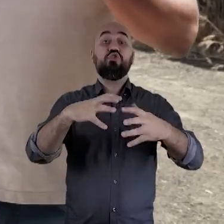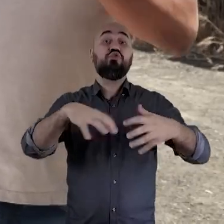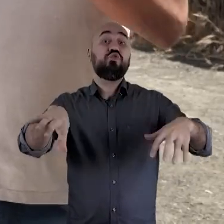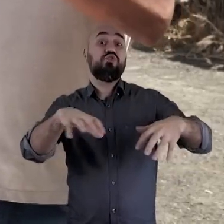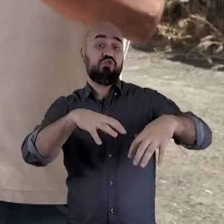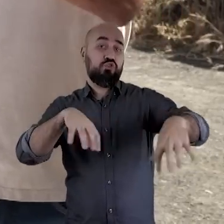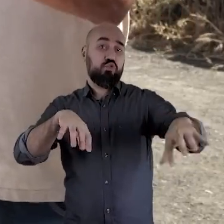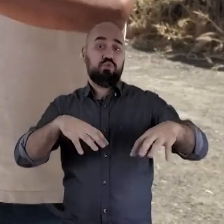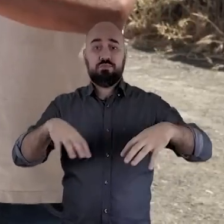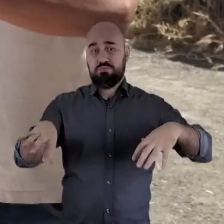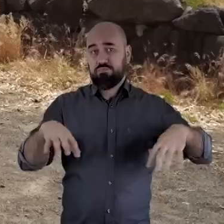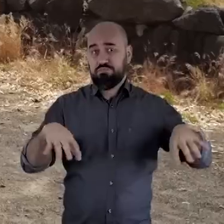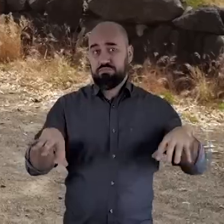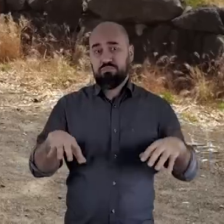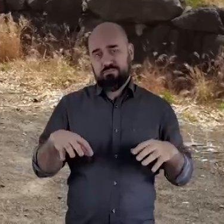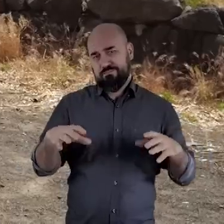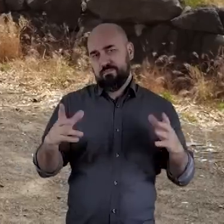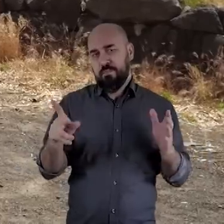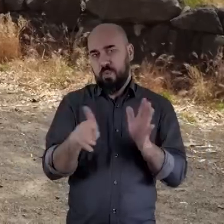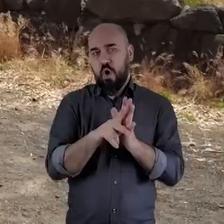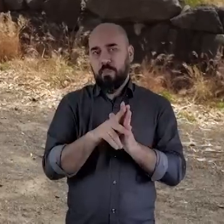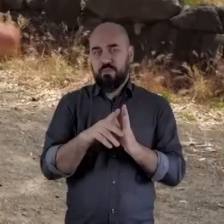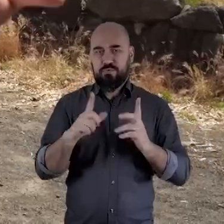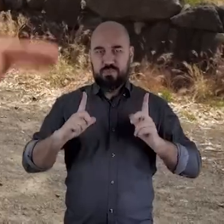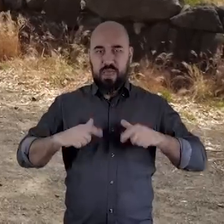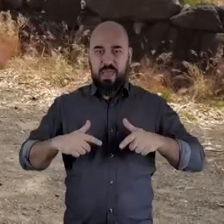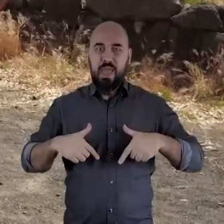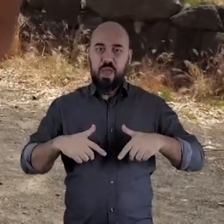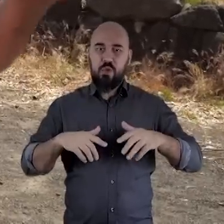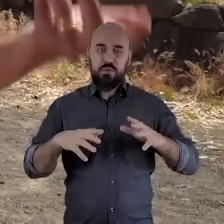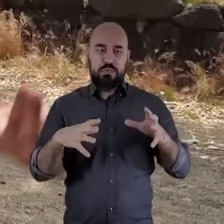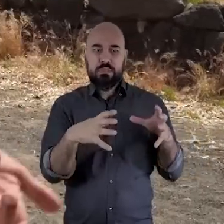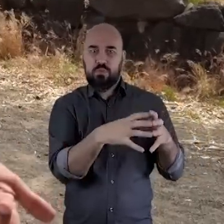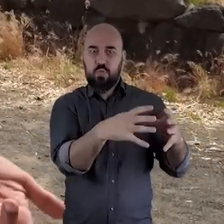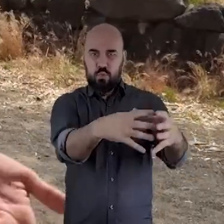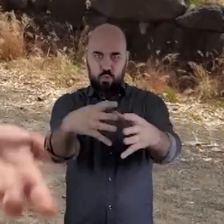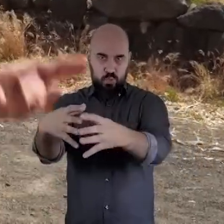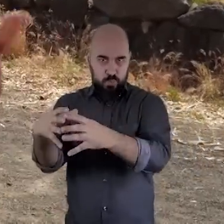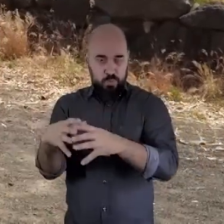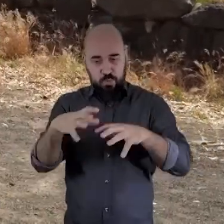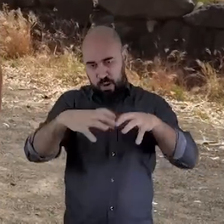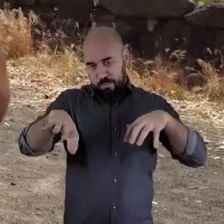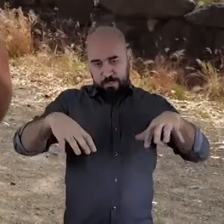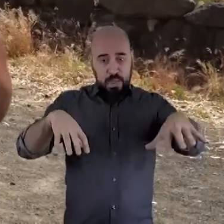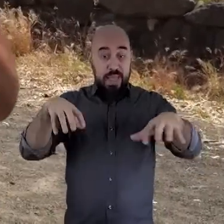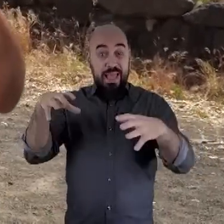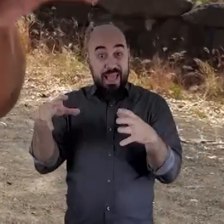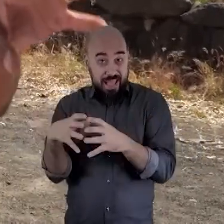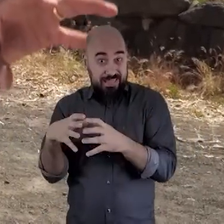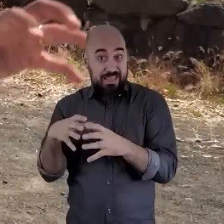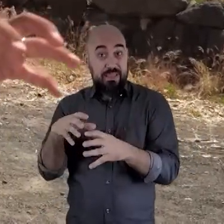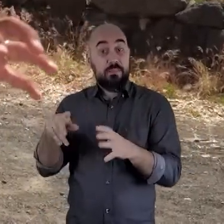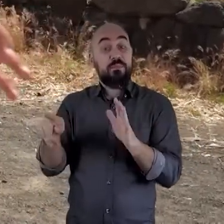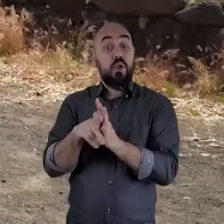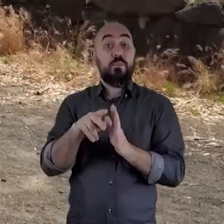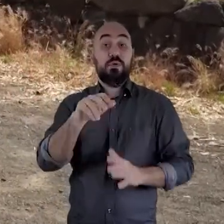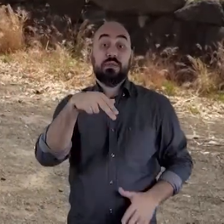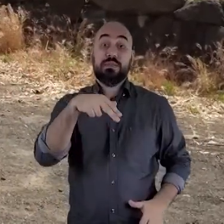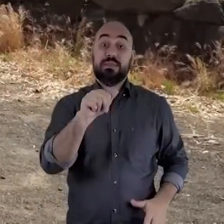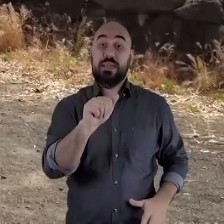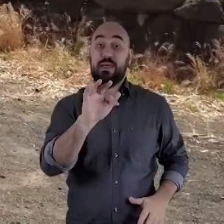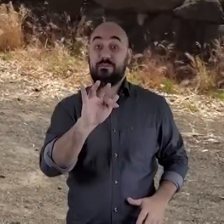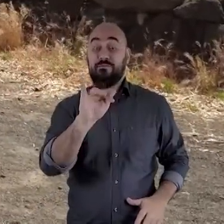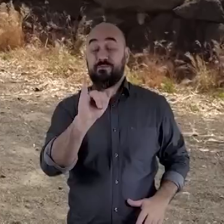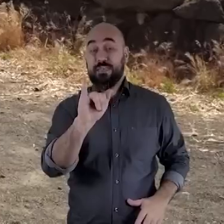ali de Israel, a herança das tribos, aqui acabou ficando para a tribo de Naftali. Agora, é claro que desta época de Josué,